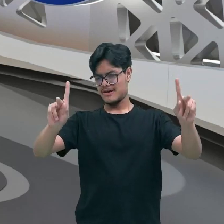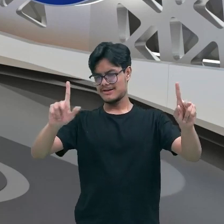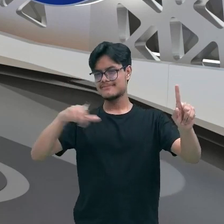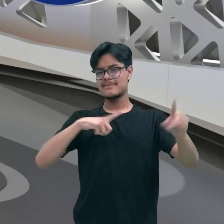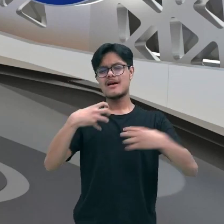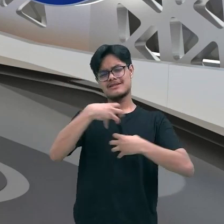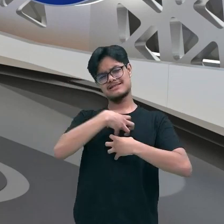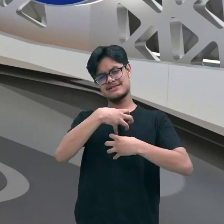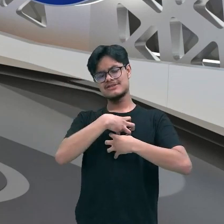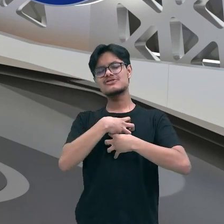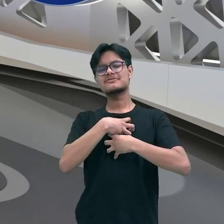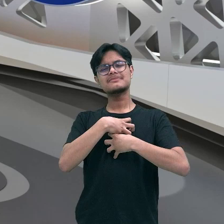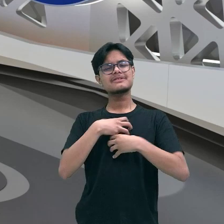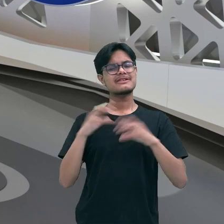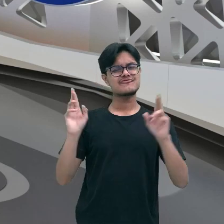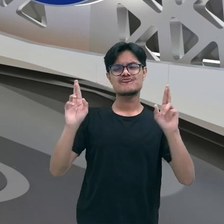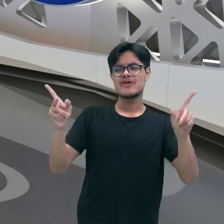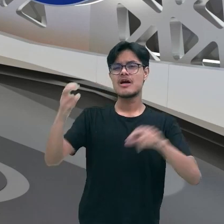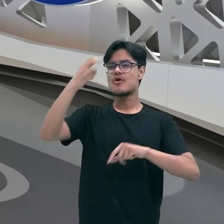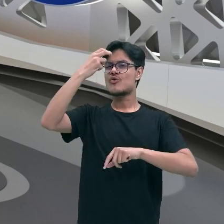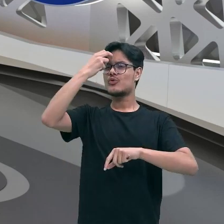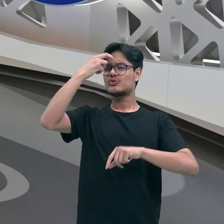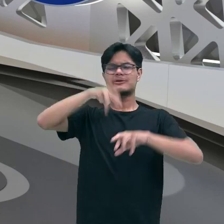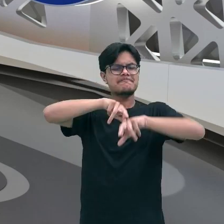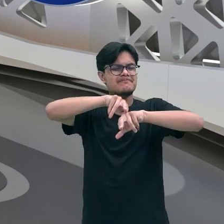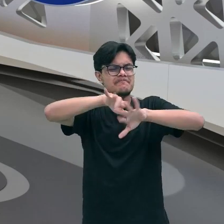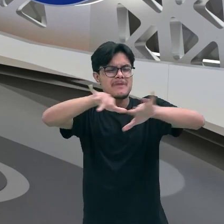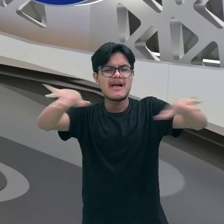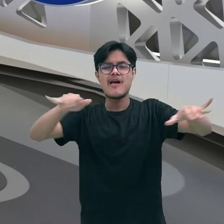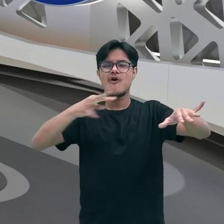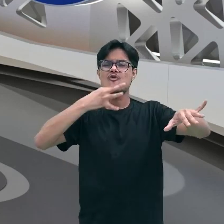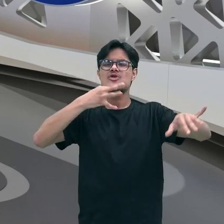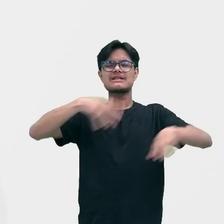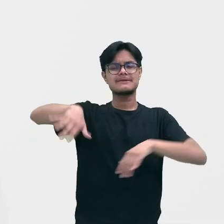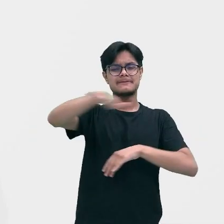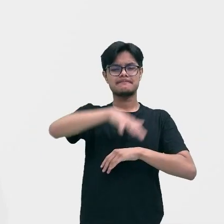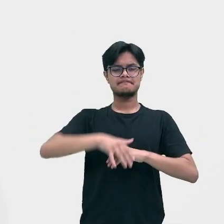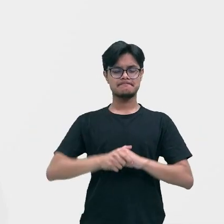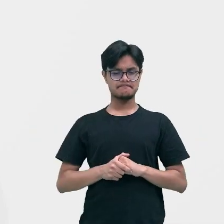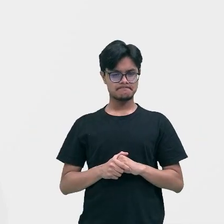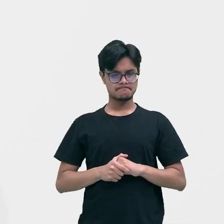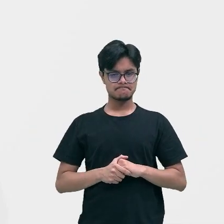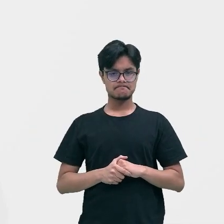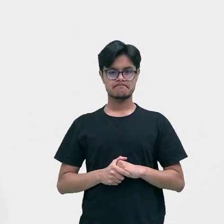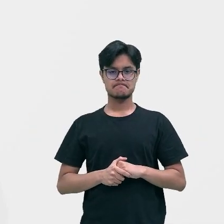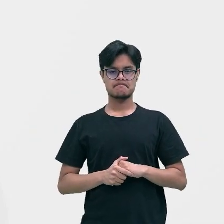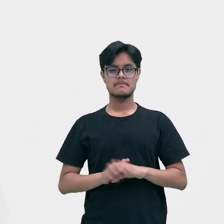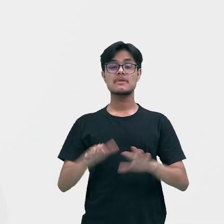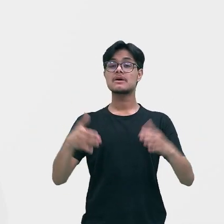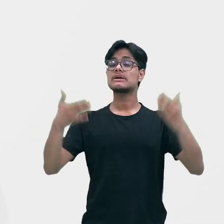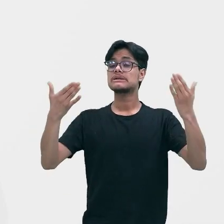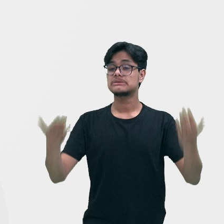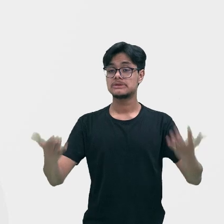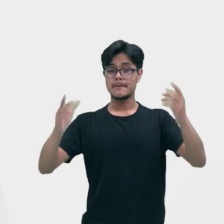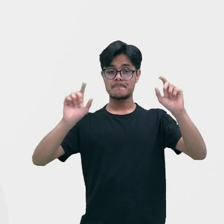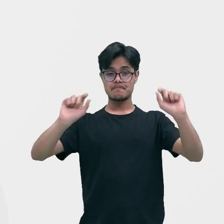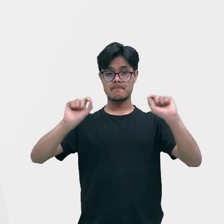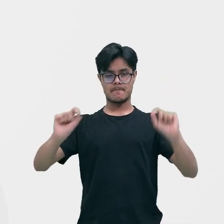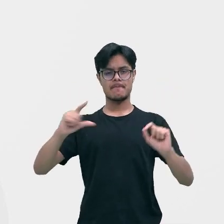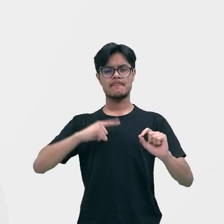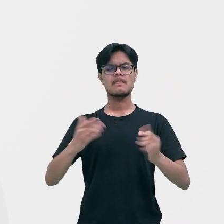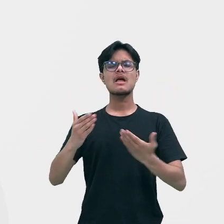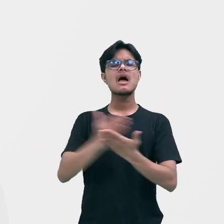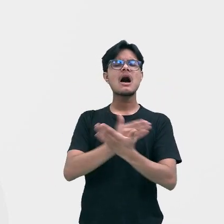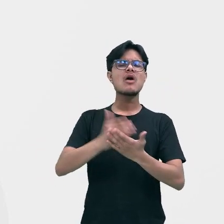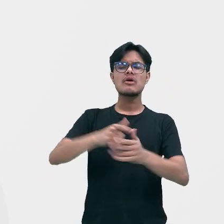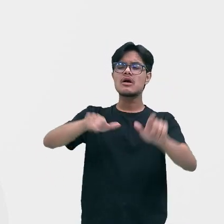mais esse acesso a diferentes culturas tão diversas. Vamos avançar na cartela. Olhem aí, em resumo, nessa corrente